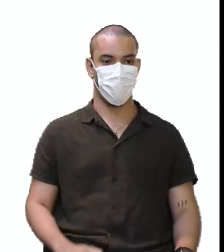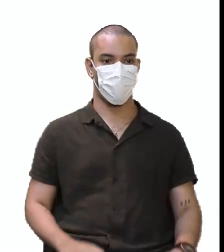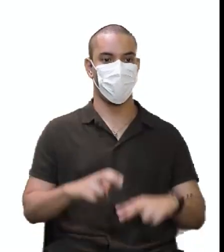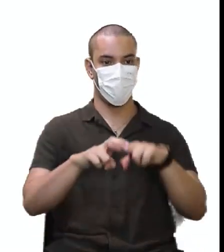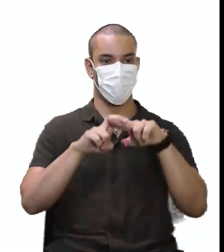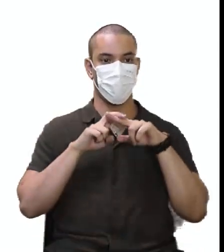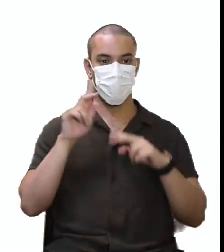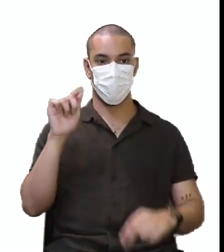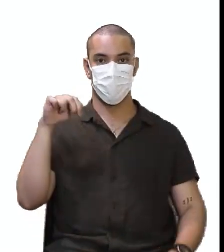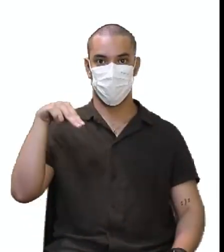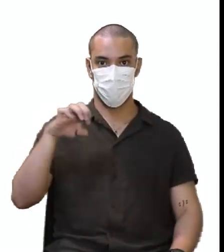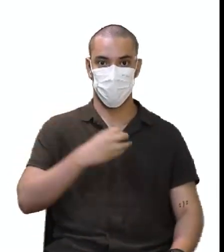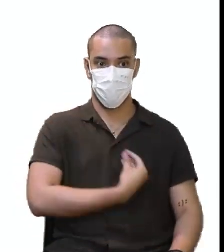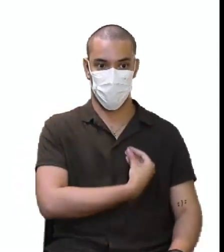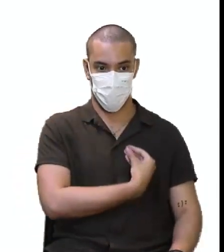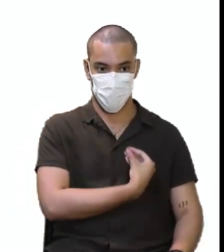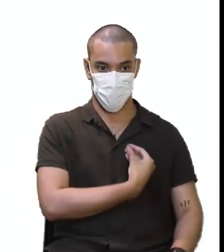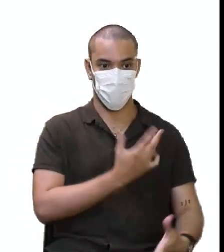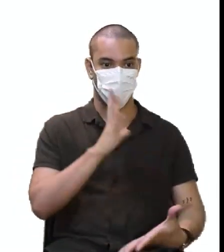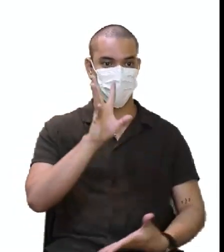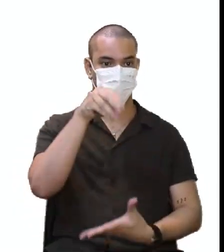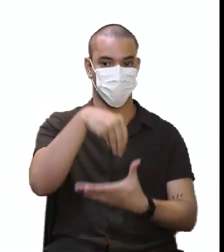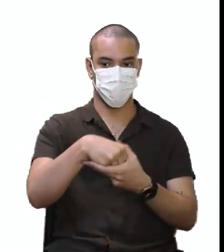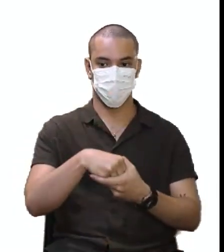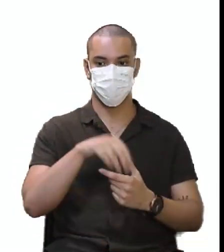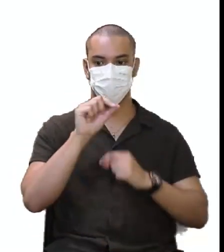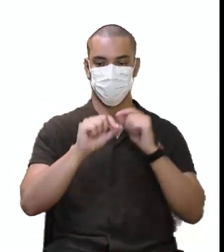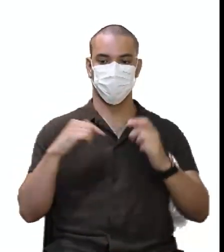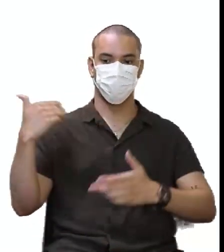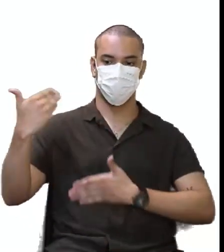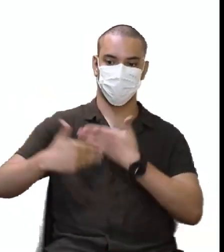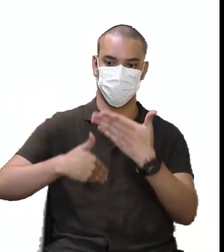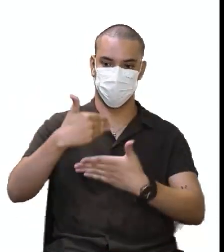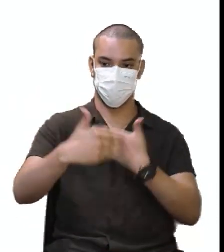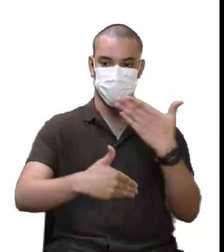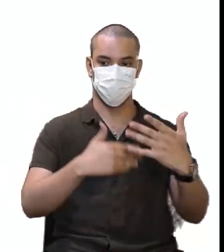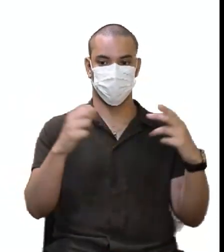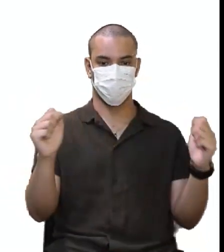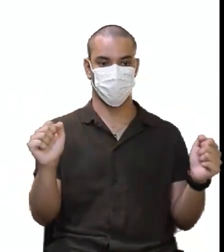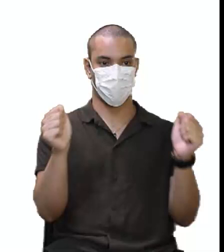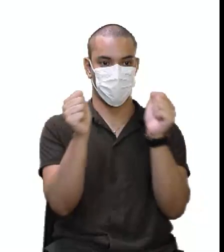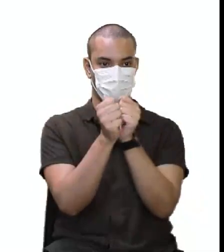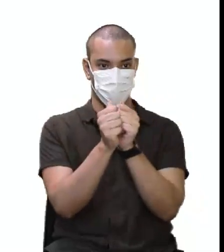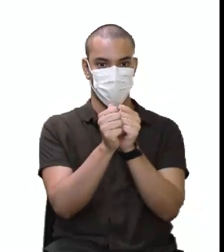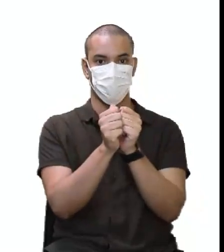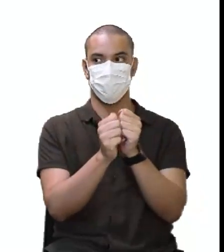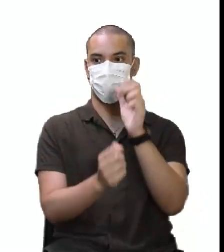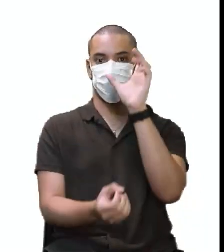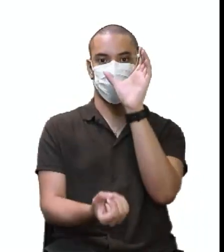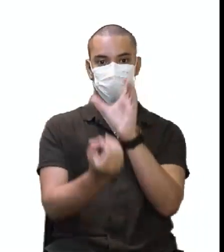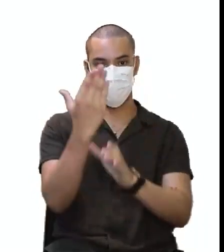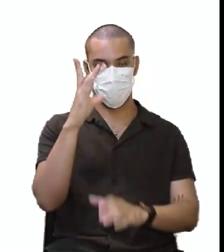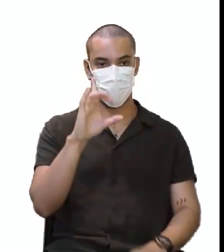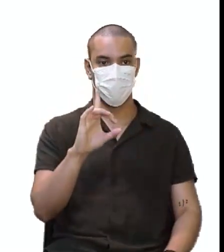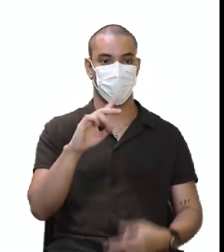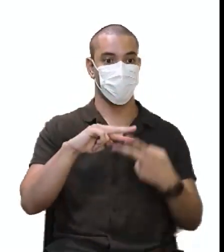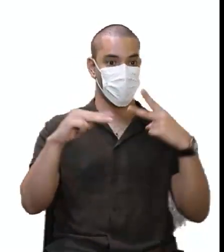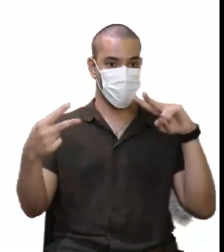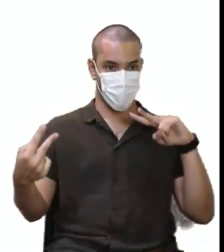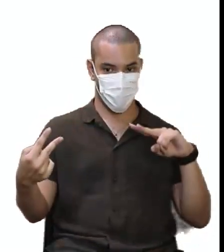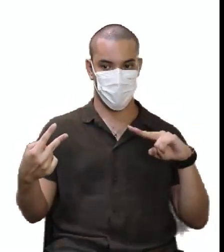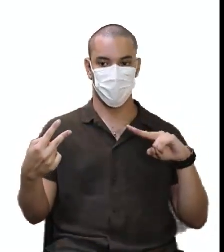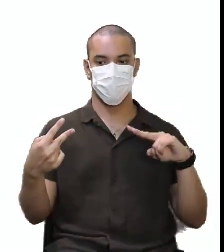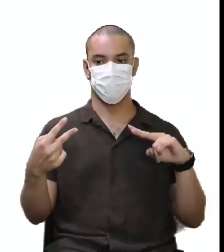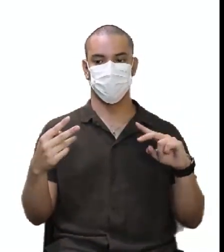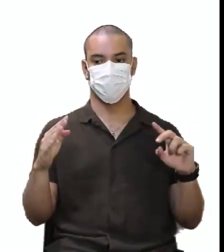os genes, então, eles estão presentes na sequência de nucleotídeos que formam o DNA,